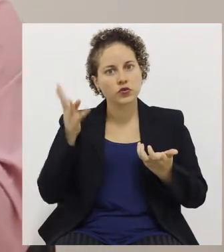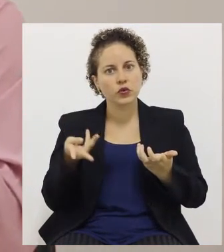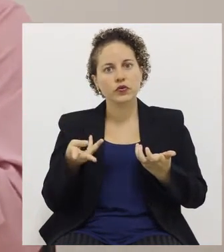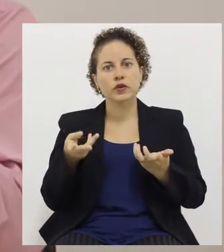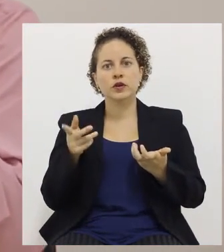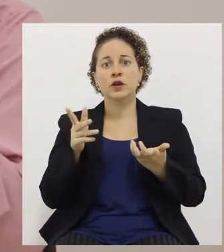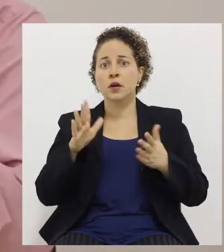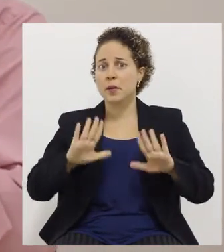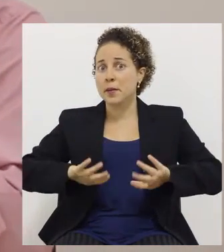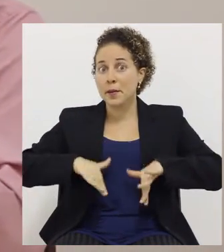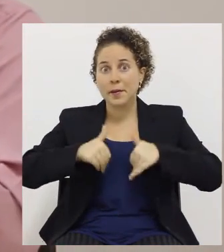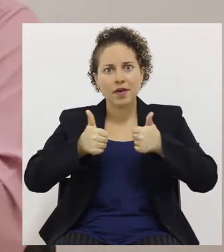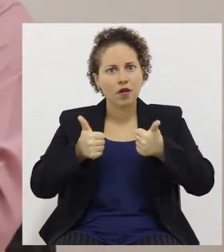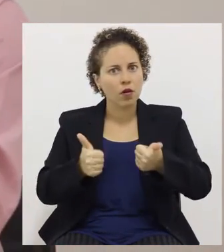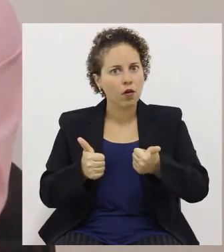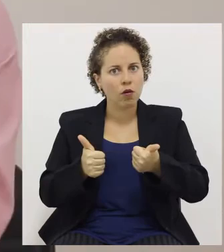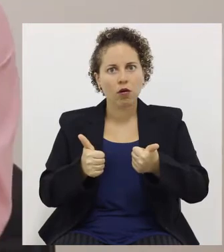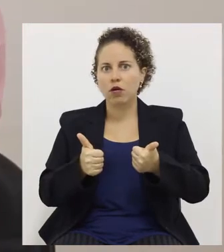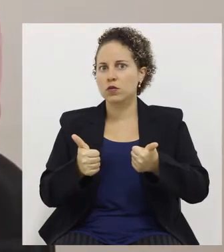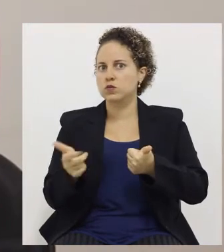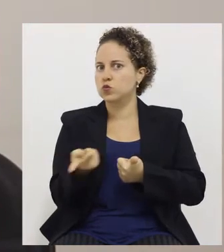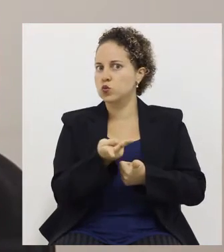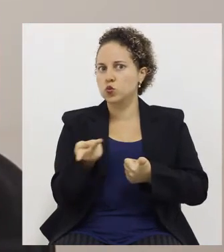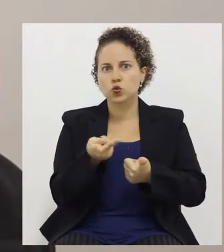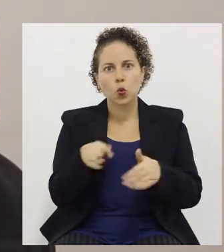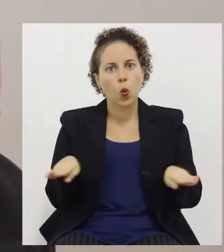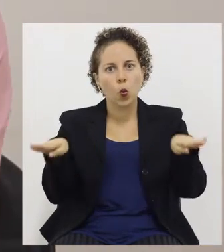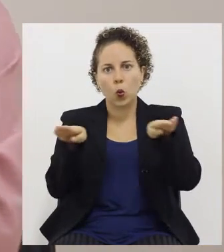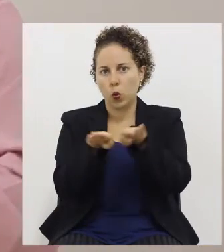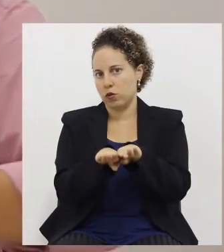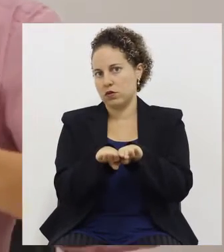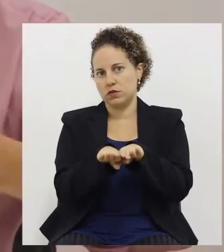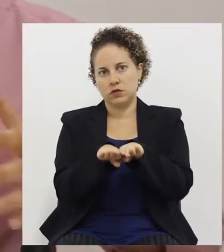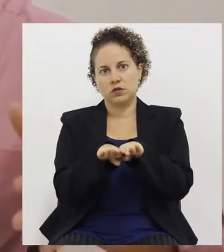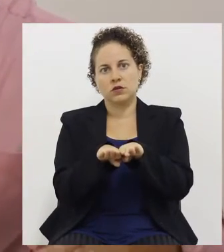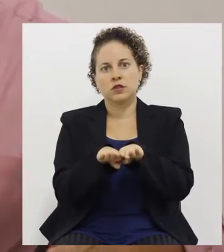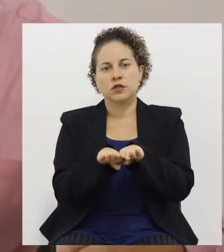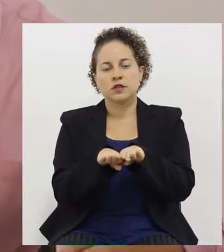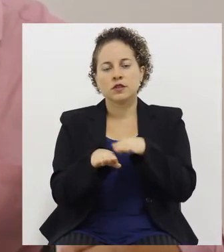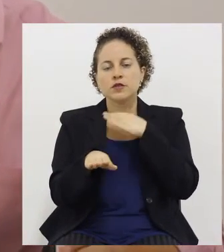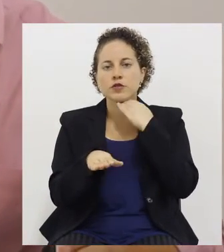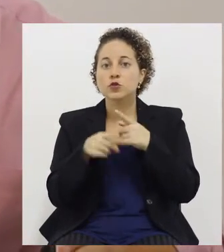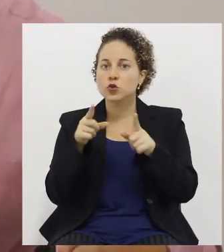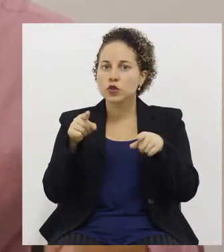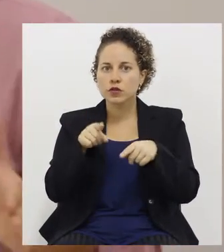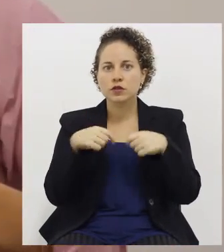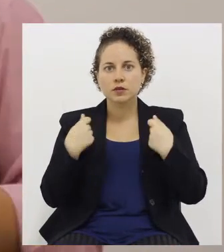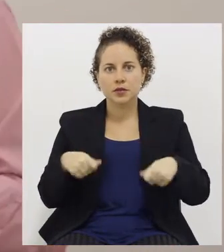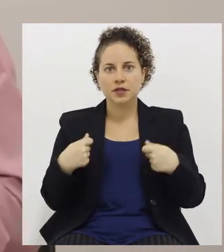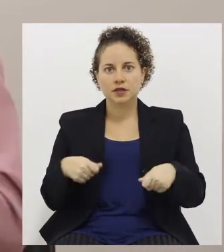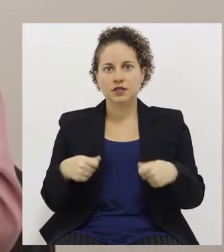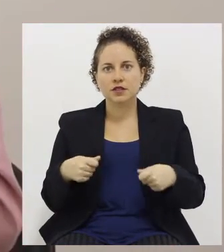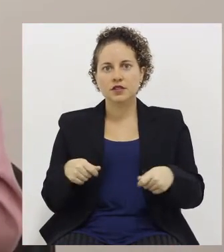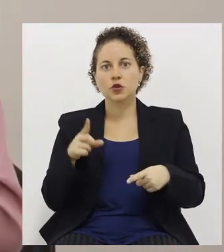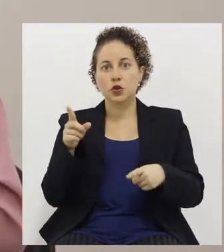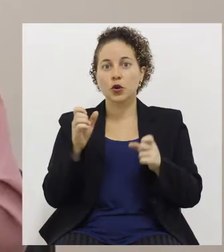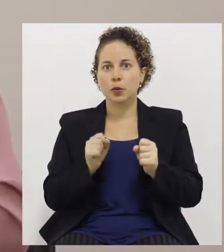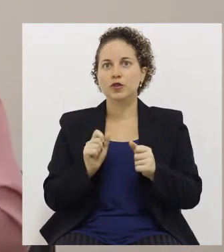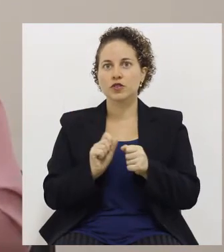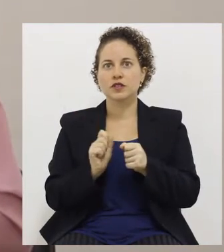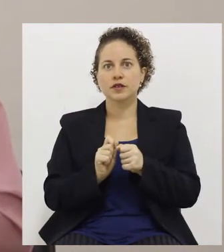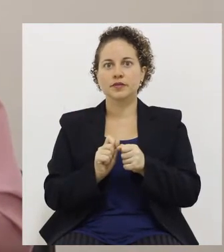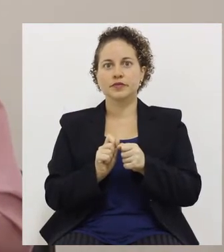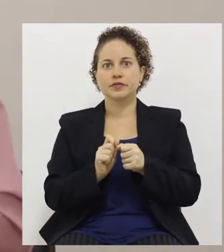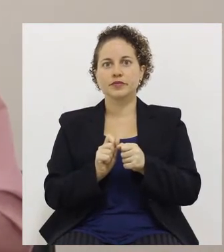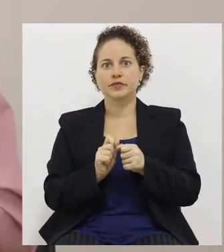que seja ideal para cada uma das partes. Eu busco entender o que você precisa e eu te explico exatamente o que eu